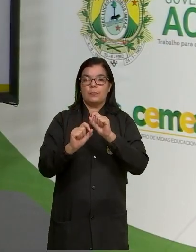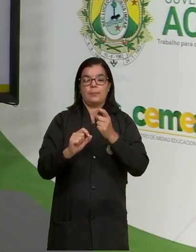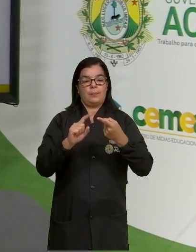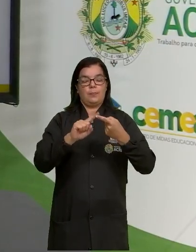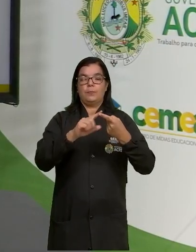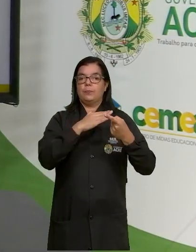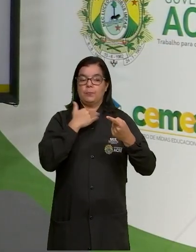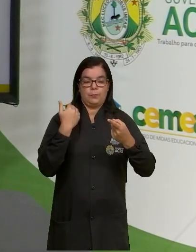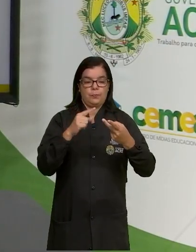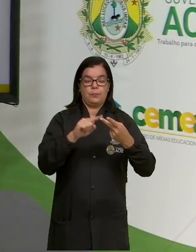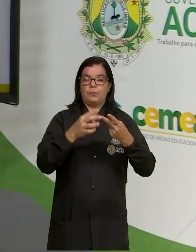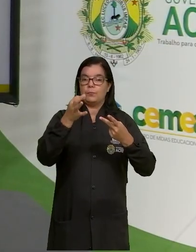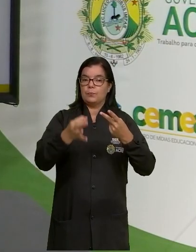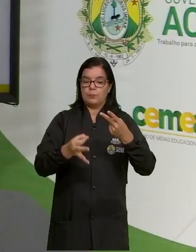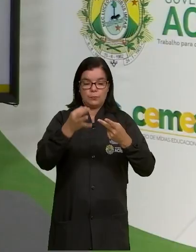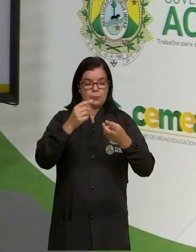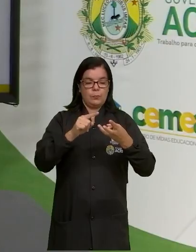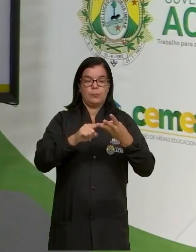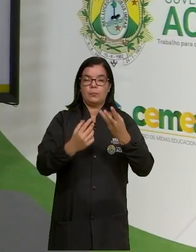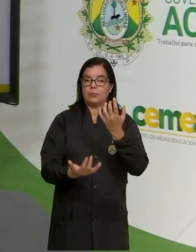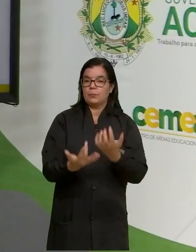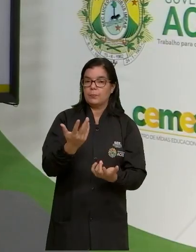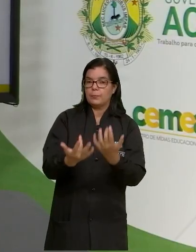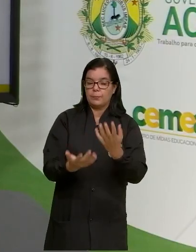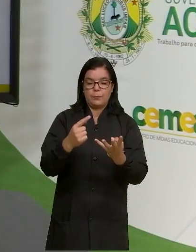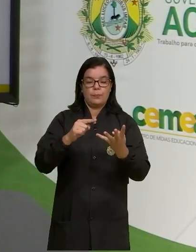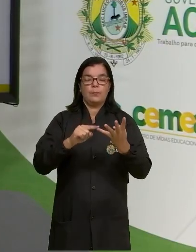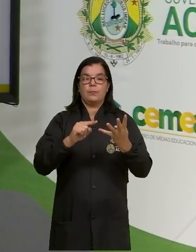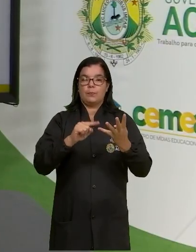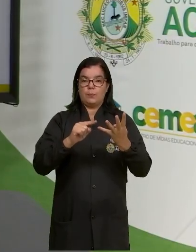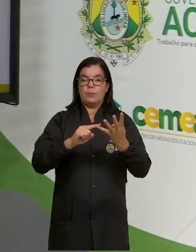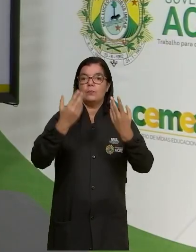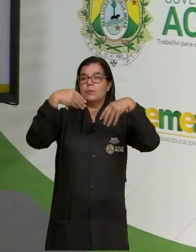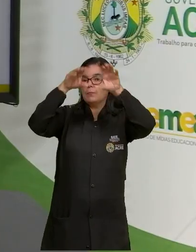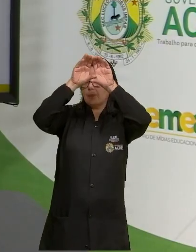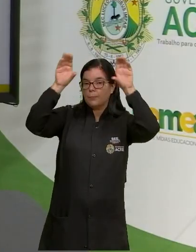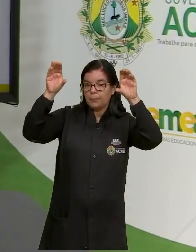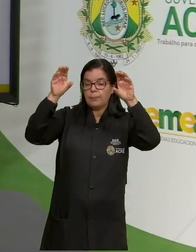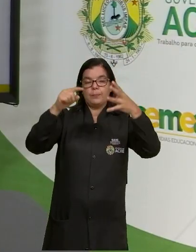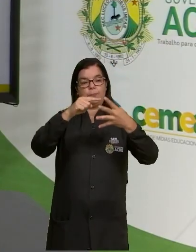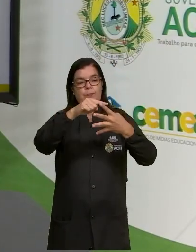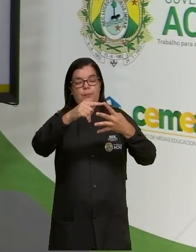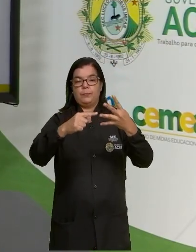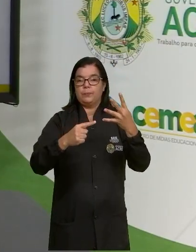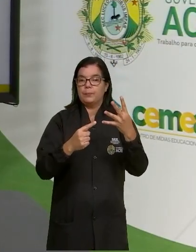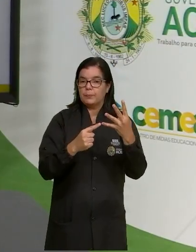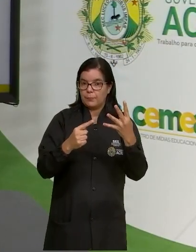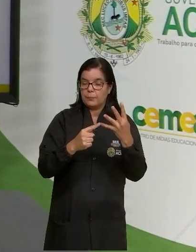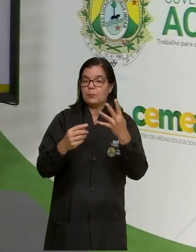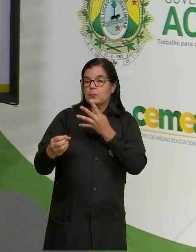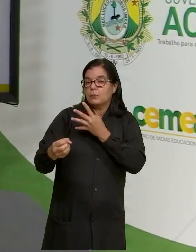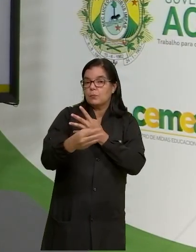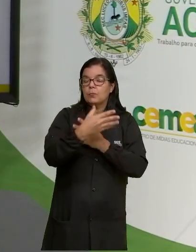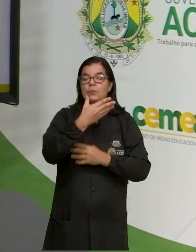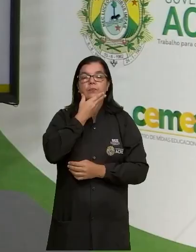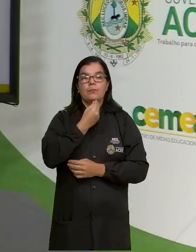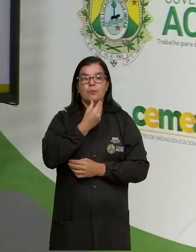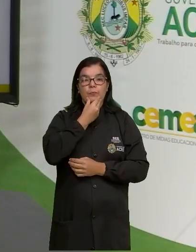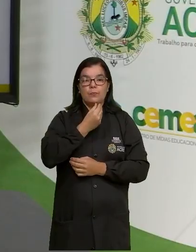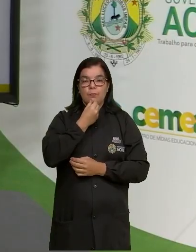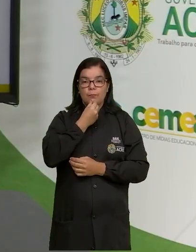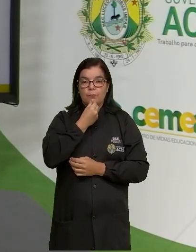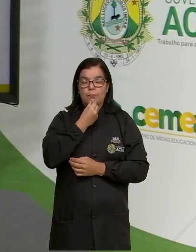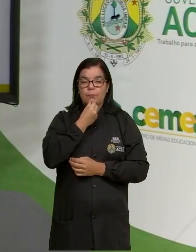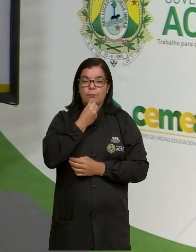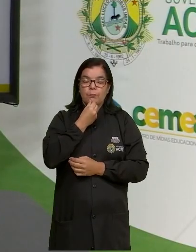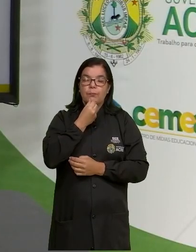morte, juízo, inferno e paraíso. Esses são os 4 novíssimos do homem na